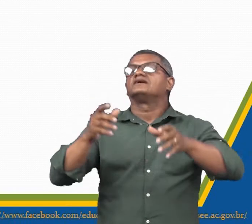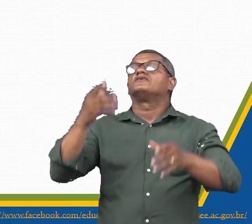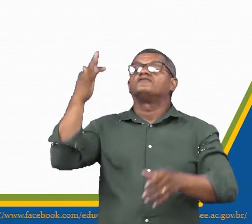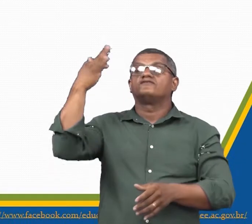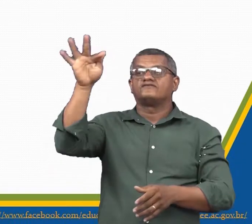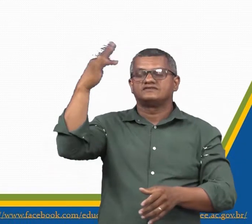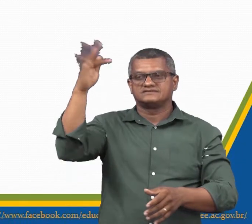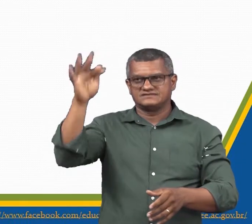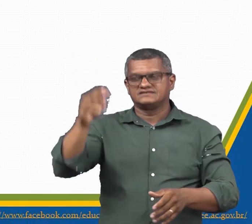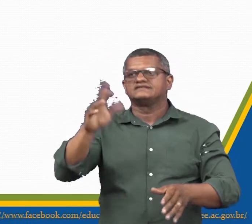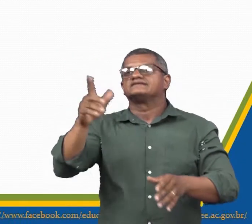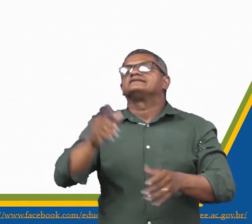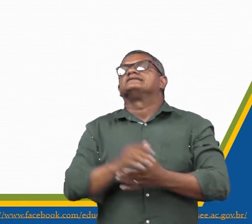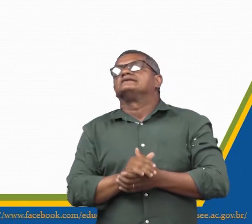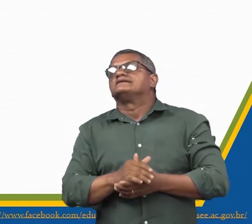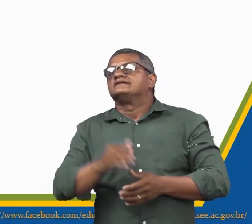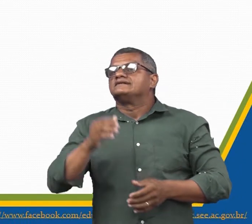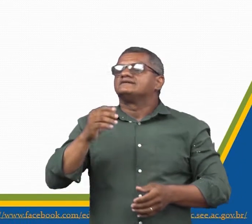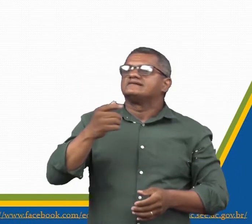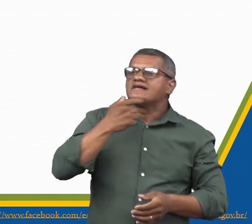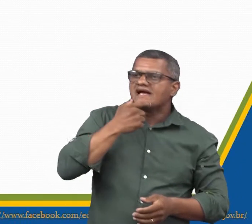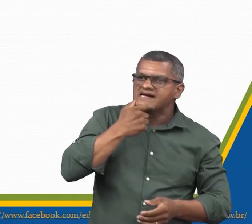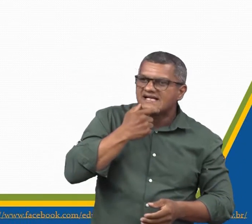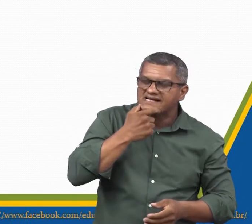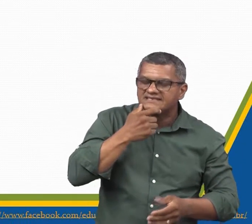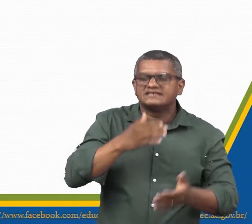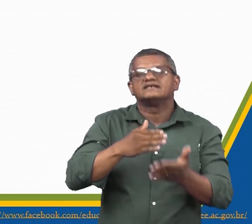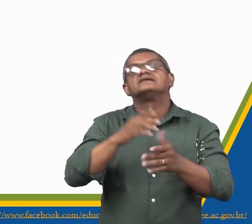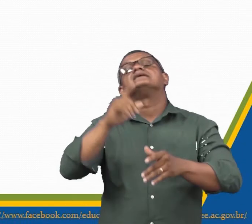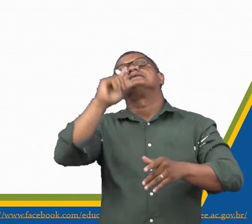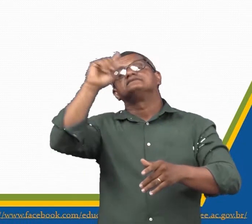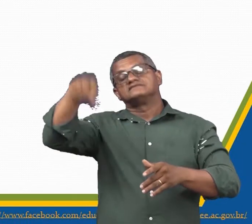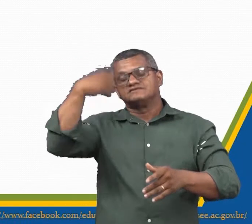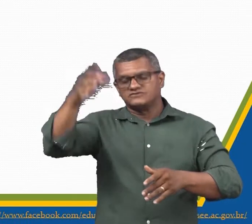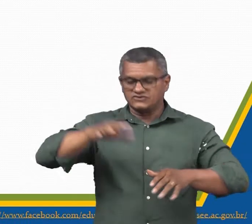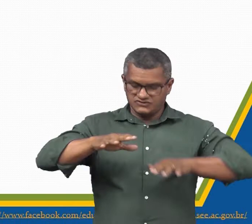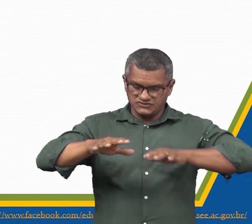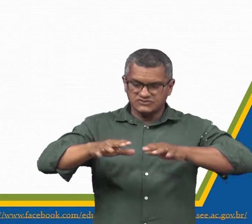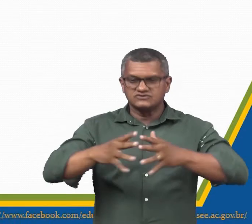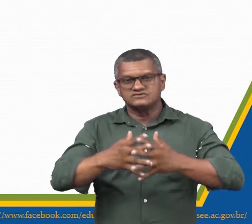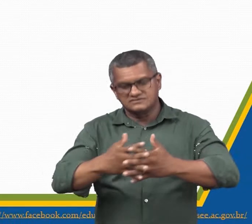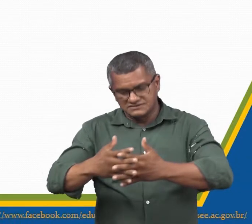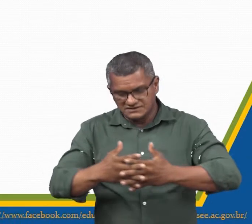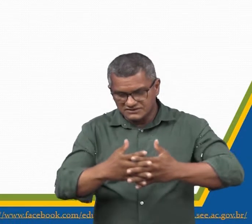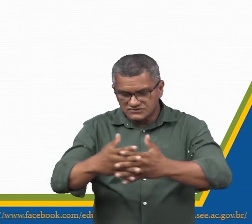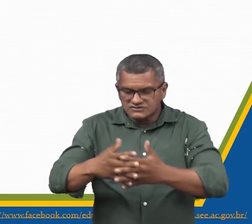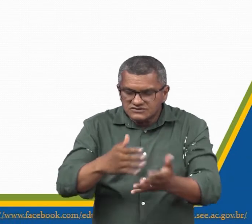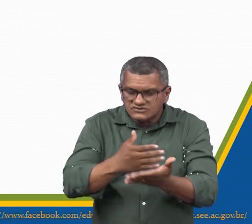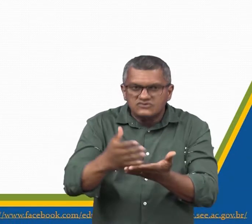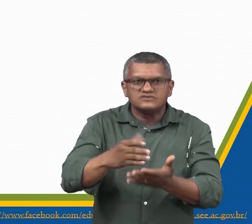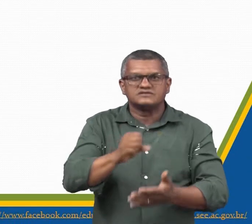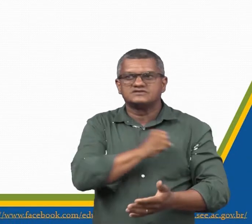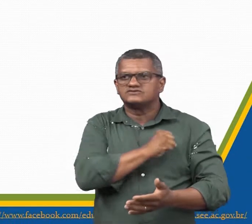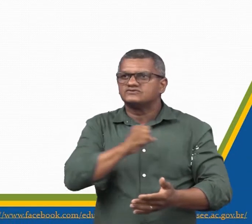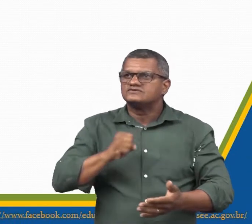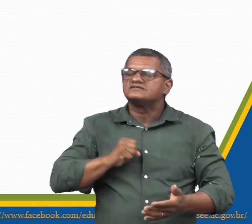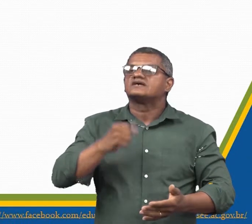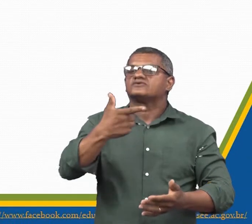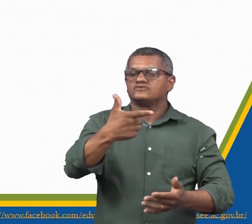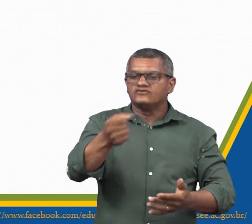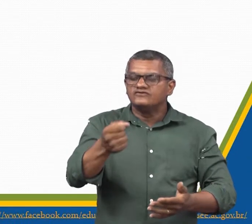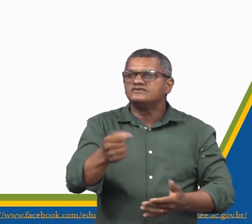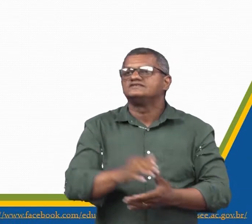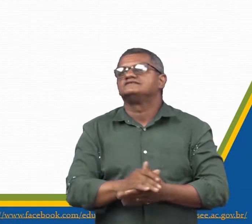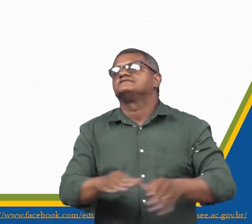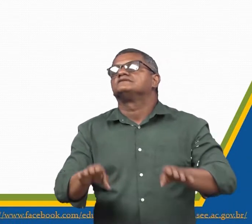durante o século XIX e depois nos Estados Unidos, no começo do século XX. Esse movimento luta